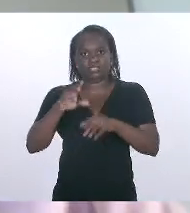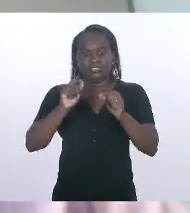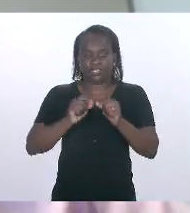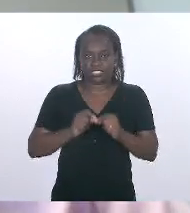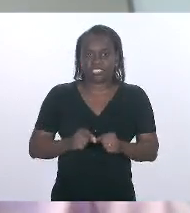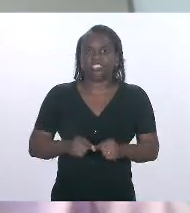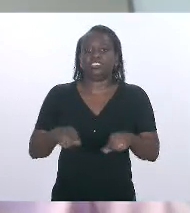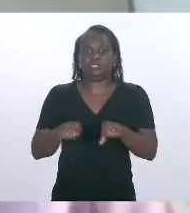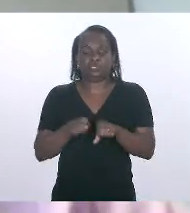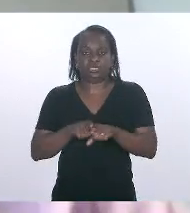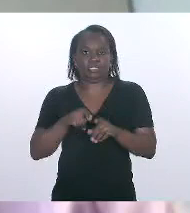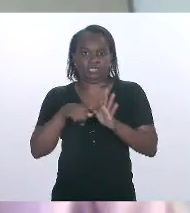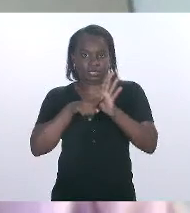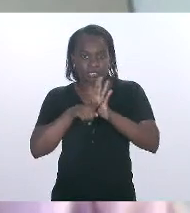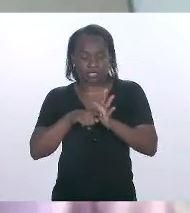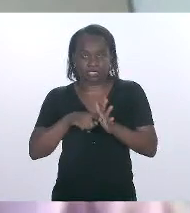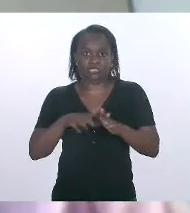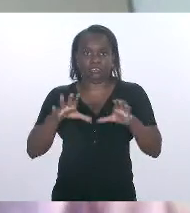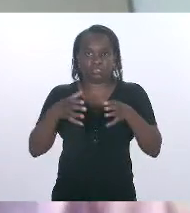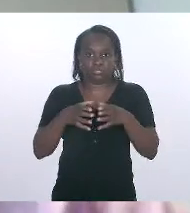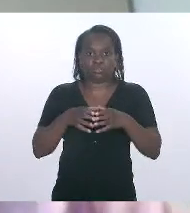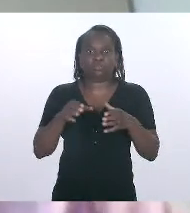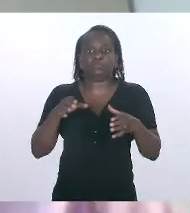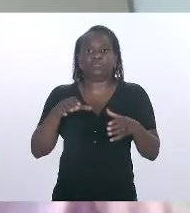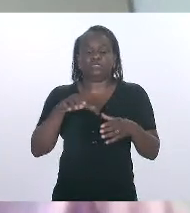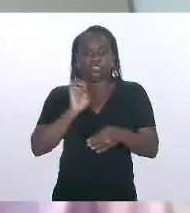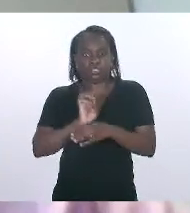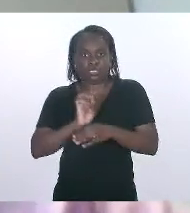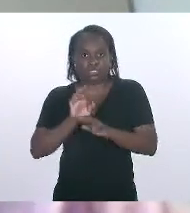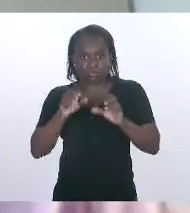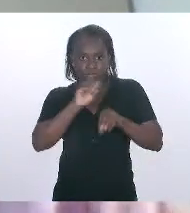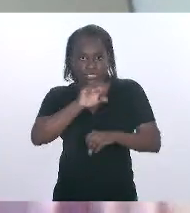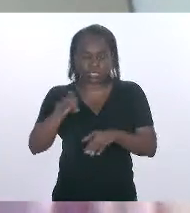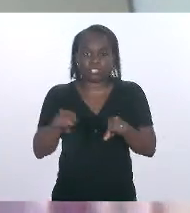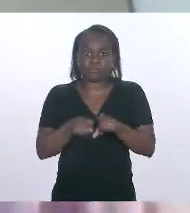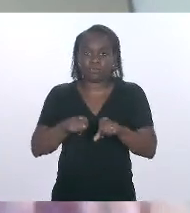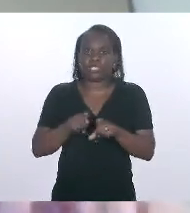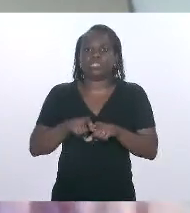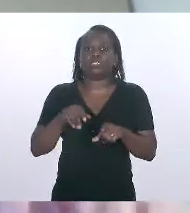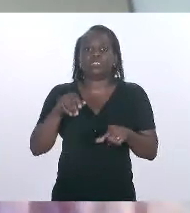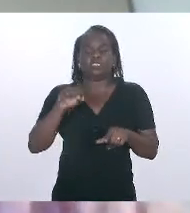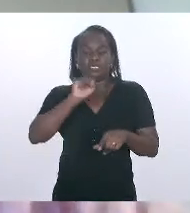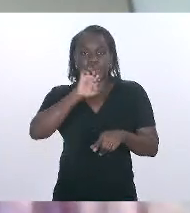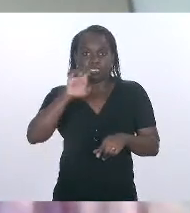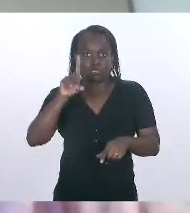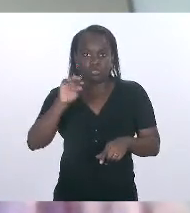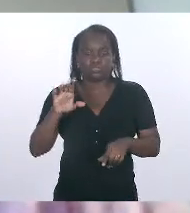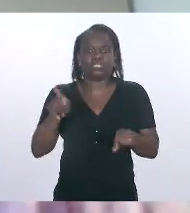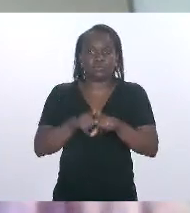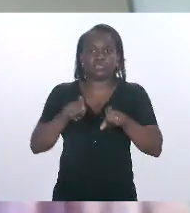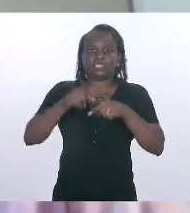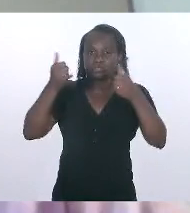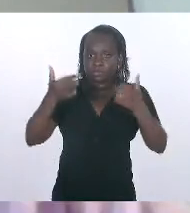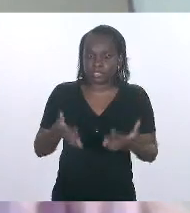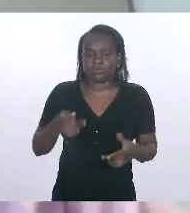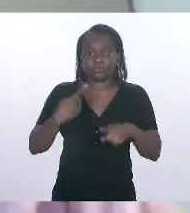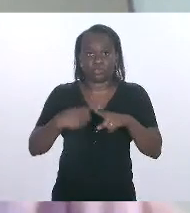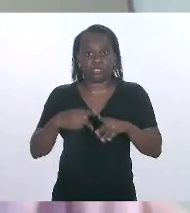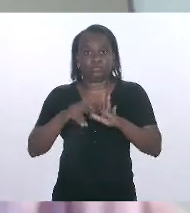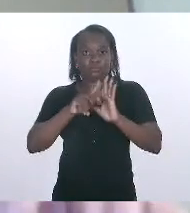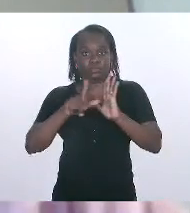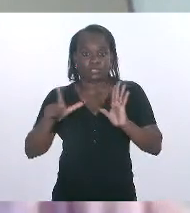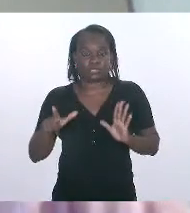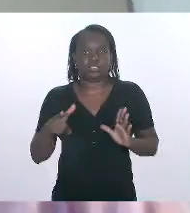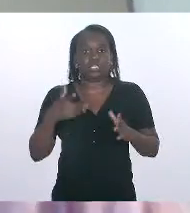de, além de baixar o Conselho Estadual de Educação, também ouvir a Secretaria de Estado de Educação, porque esse projeto